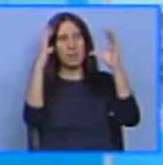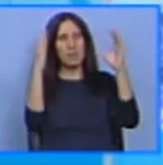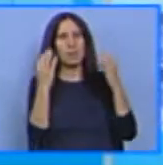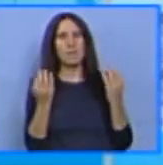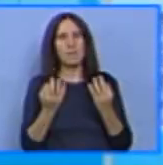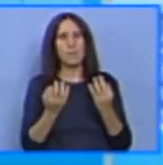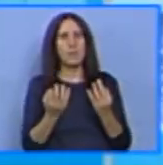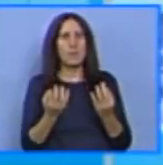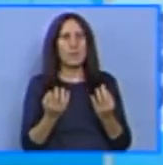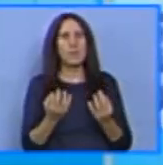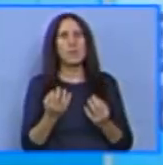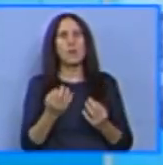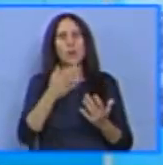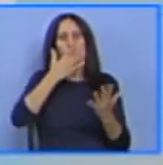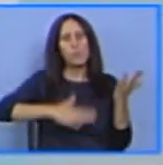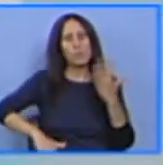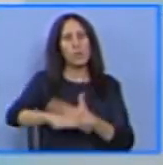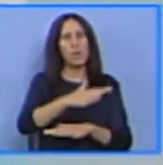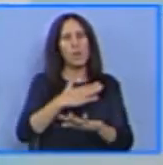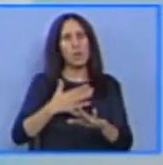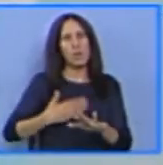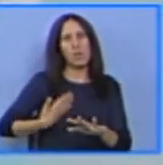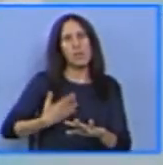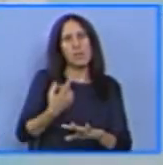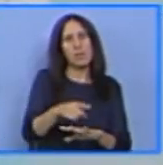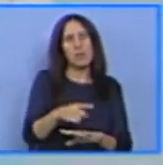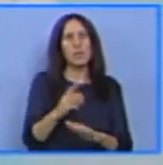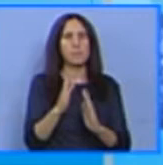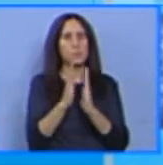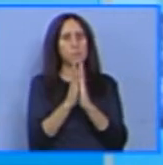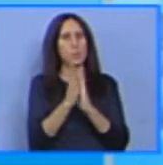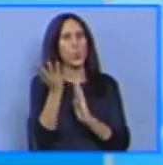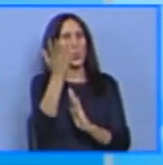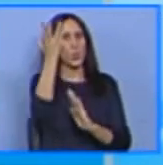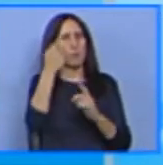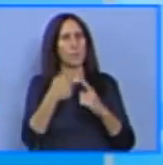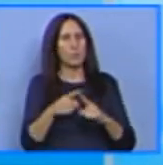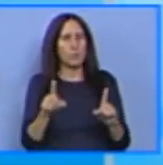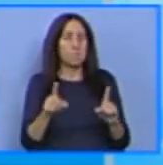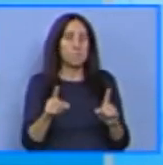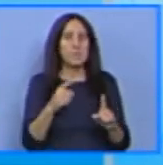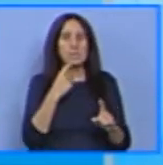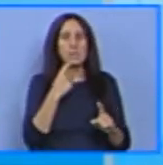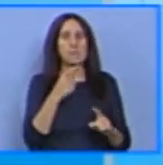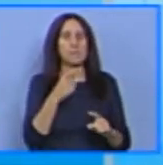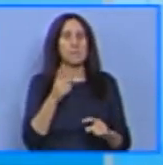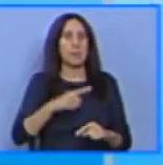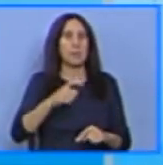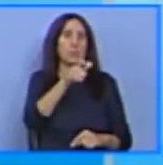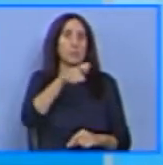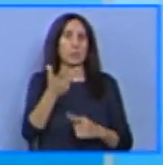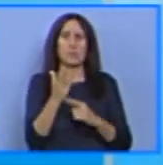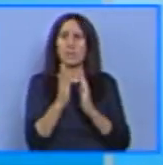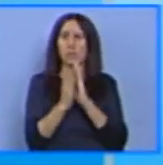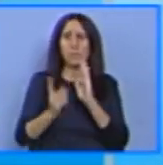uma piedade popular e depois há uma religião erudita completamente distinta, quer dizer, muitas vezes as pessoas, e por exemplo na igreja acontece muito